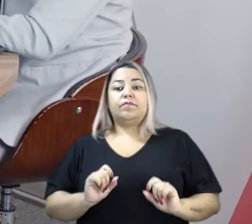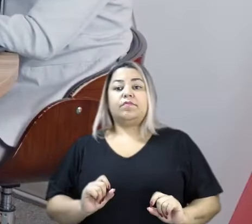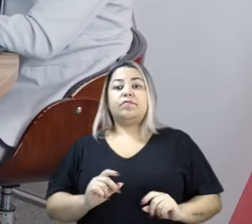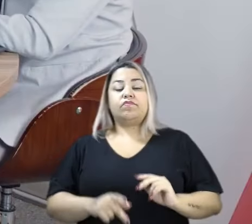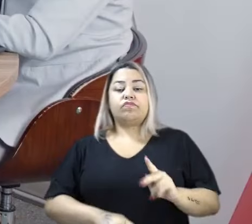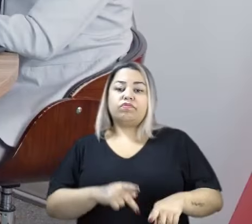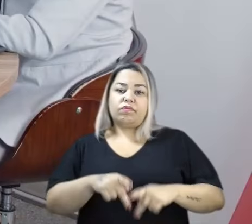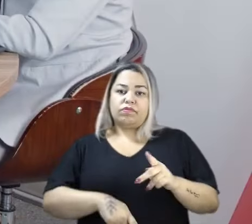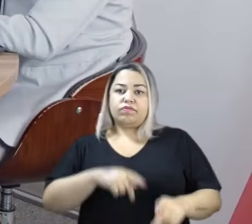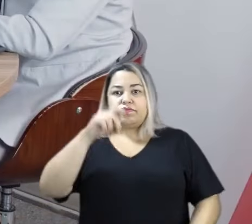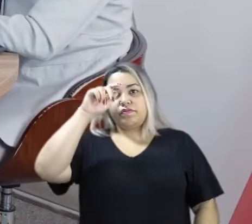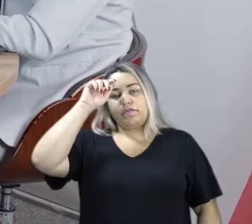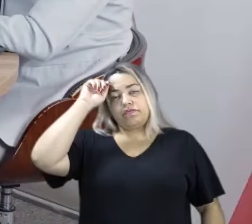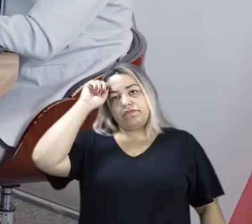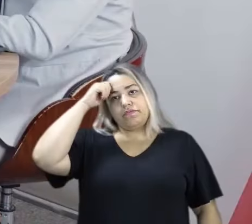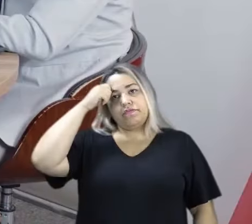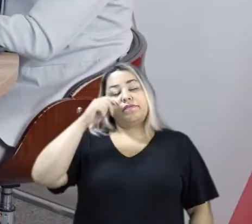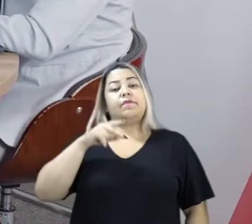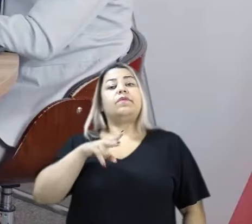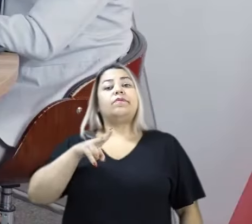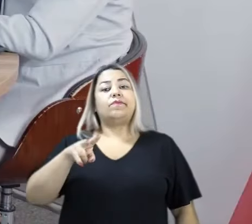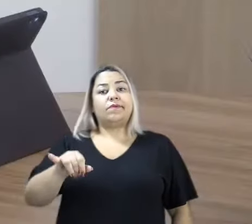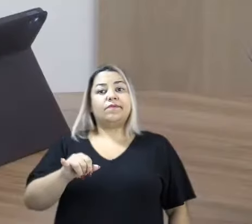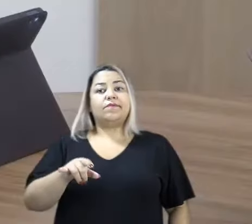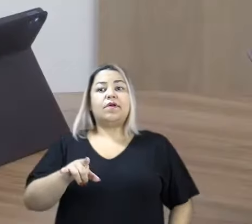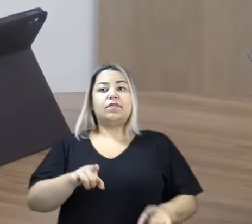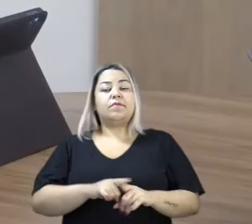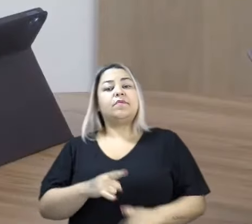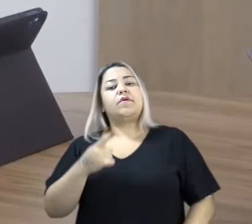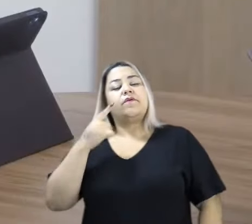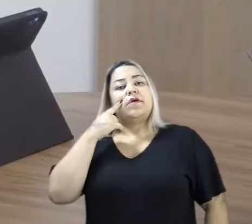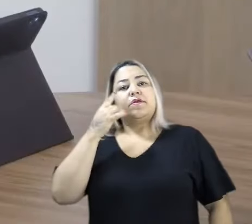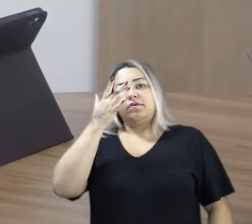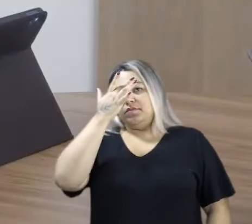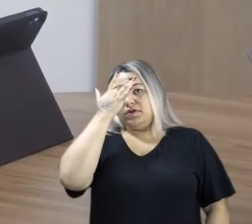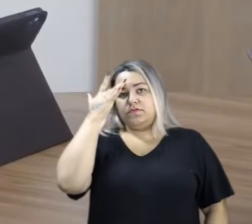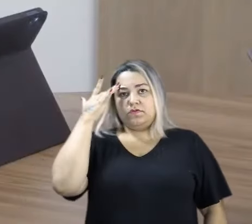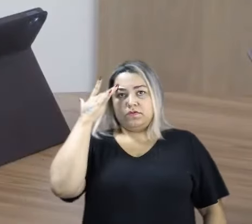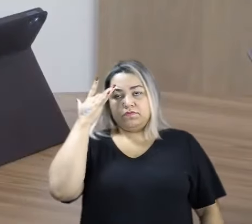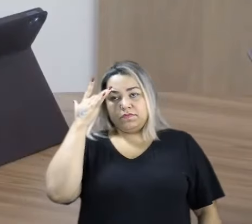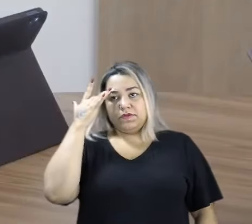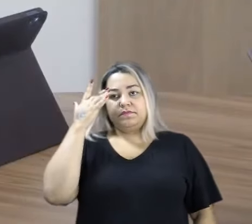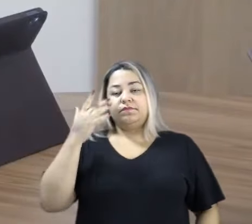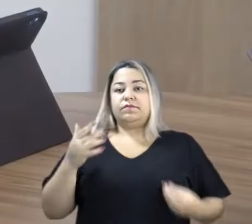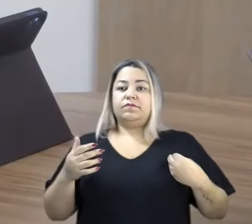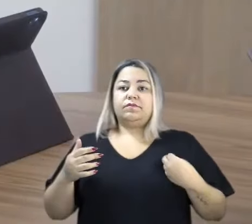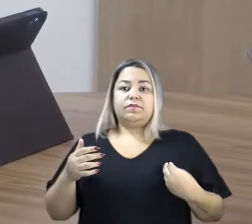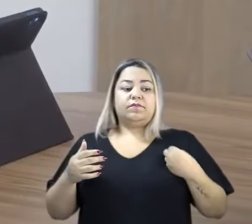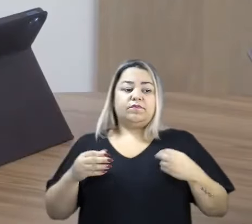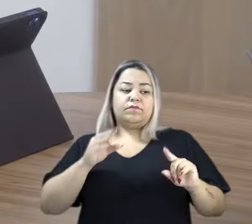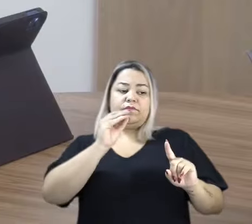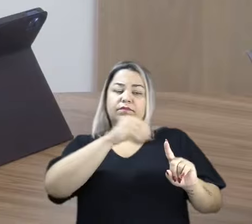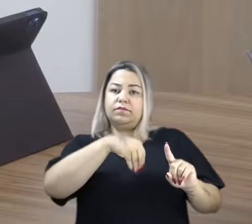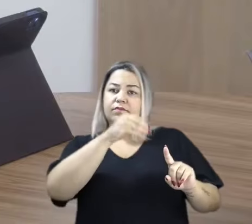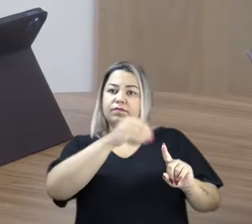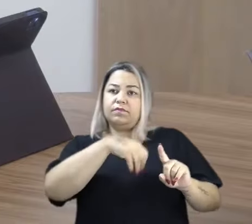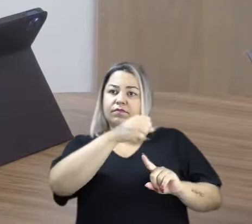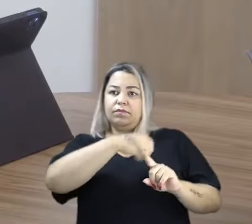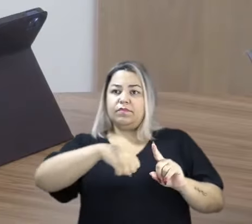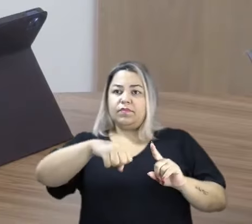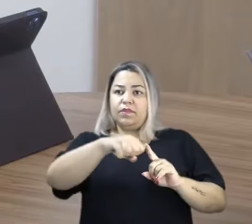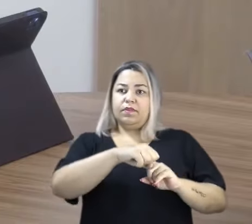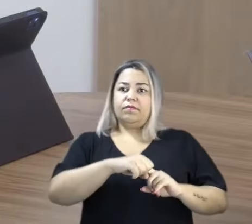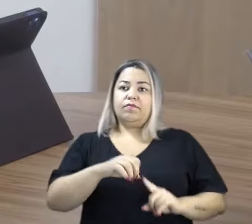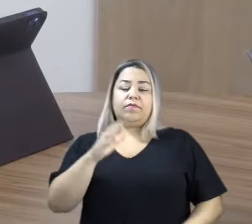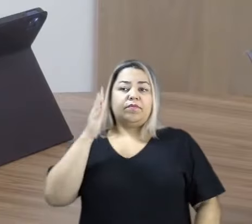população negra, né? Quando você vai lá na ponta e vê as pessoas que vivem em vulnerabilidade social, você já conhece,